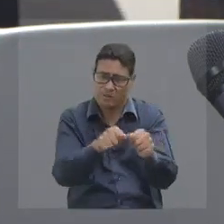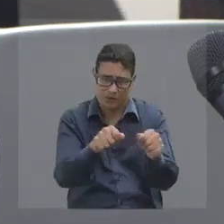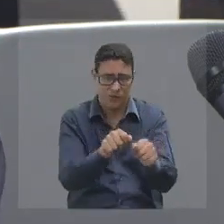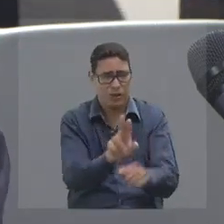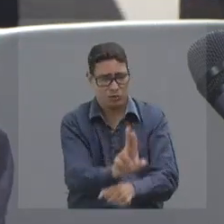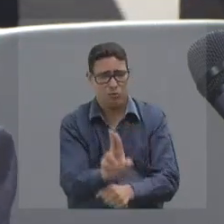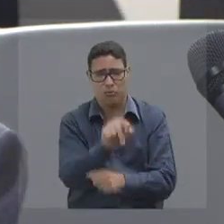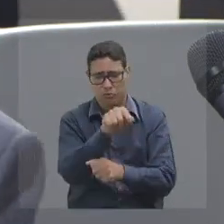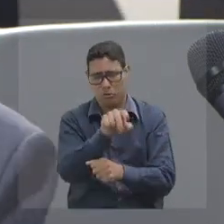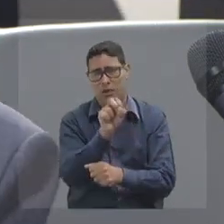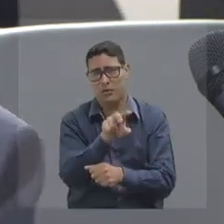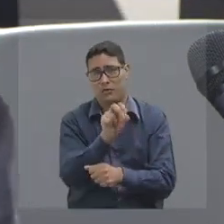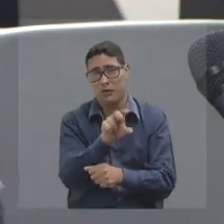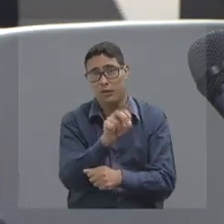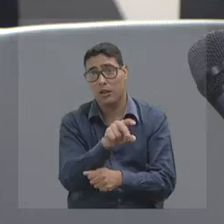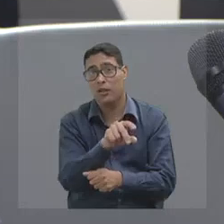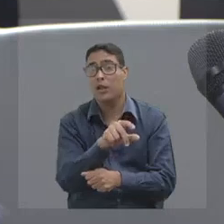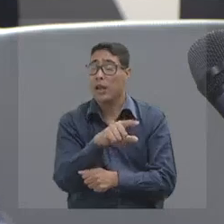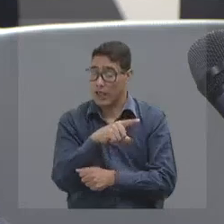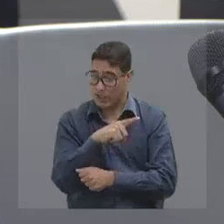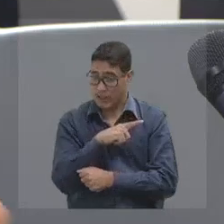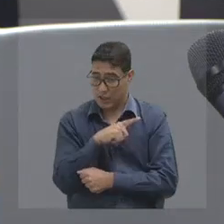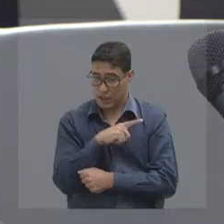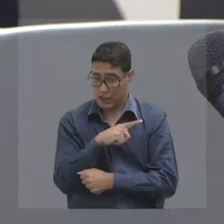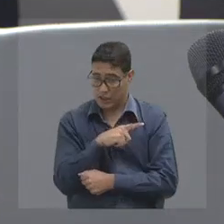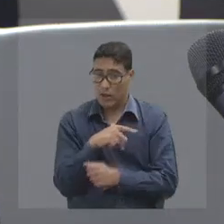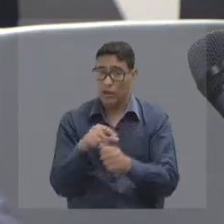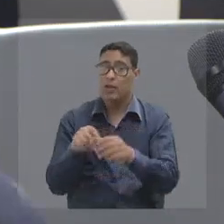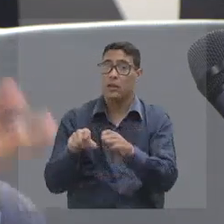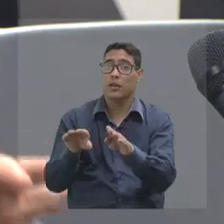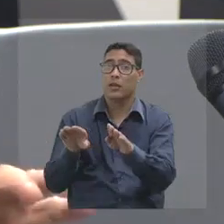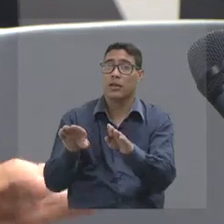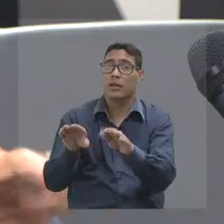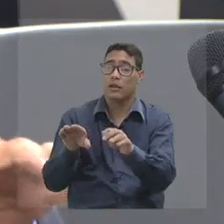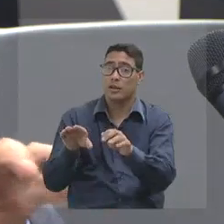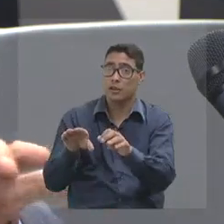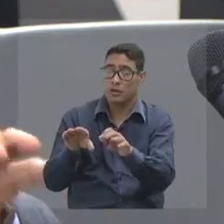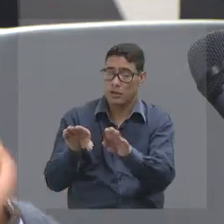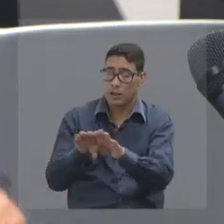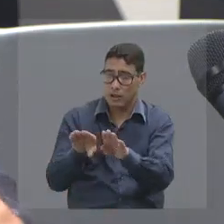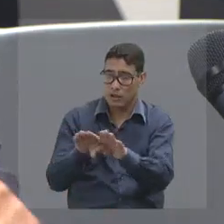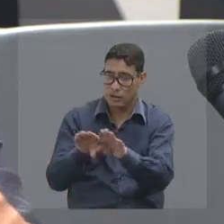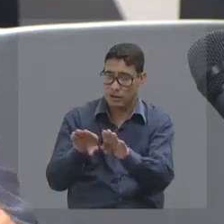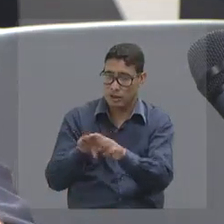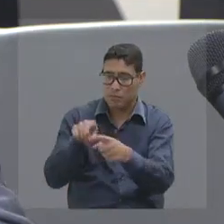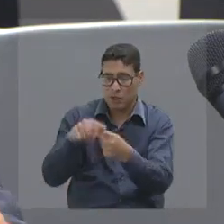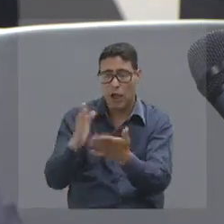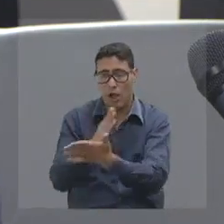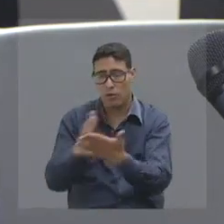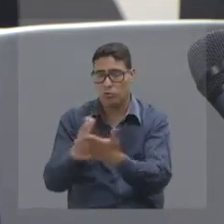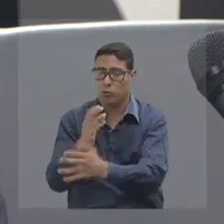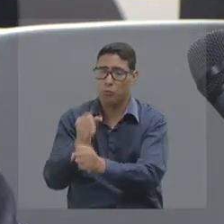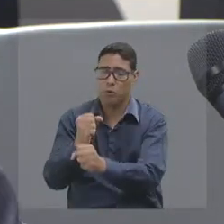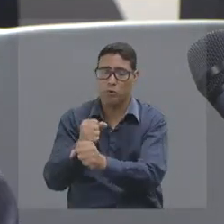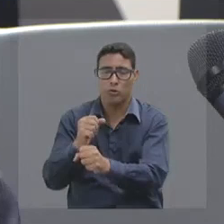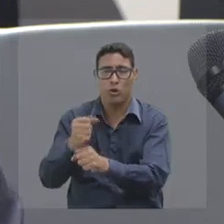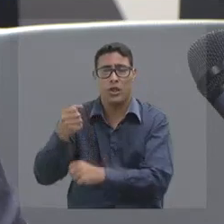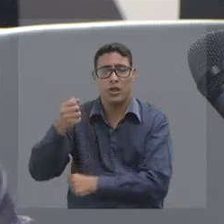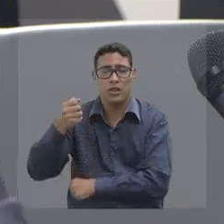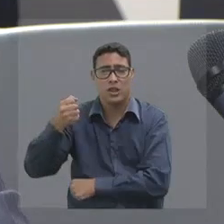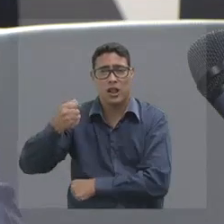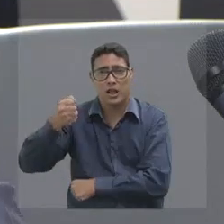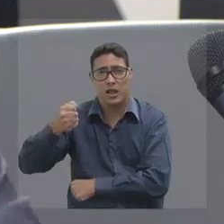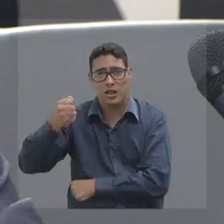dados Inclusive tem produtores até de leite que a abelha por falta de pobre vai lá no cocho da ração E aí